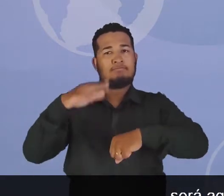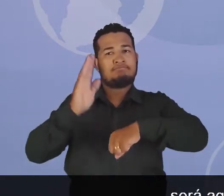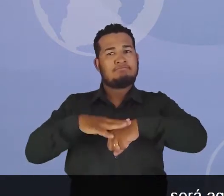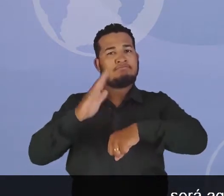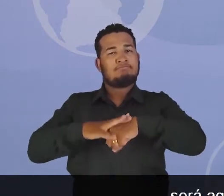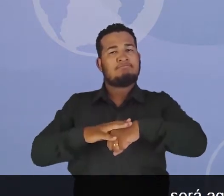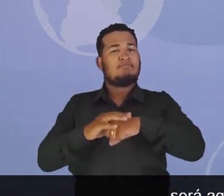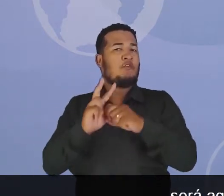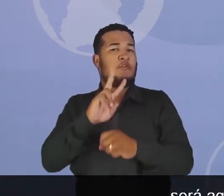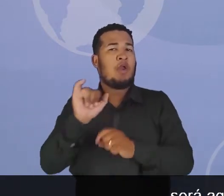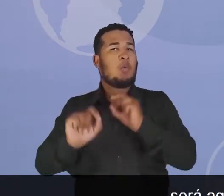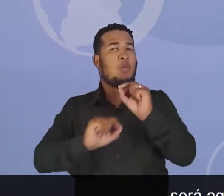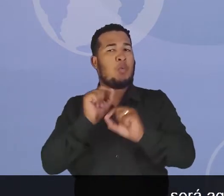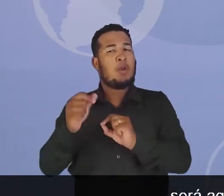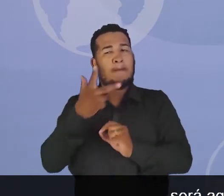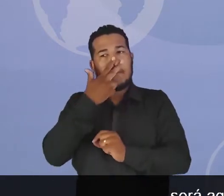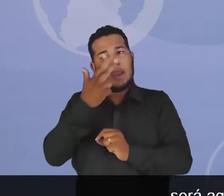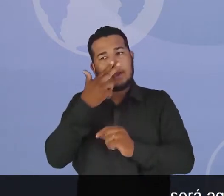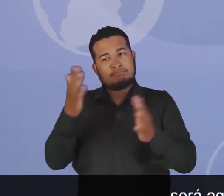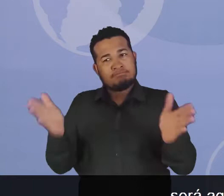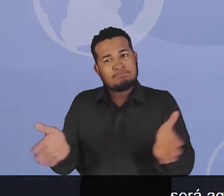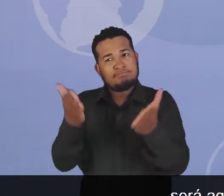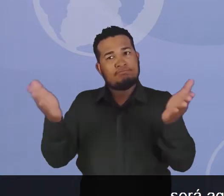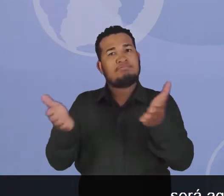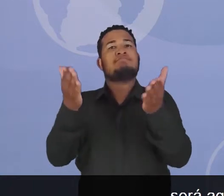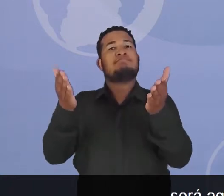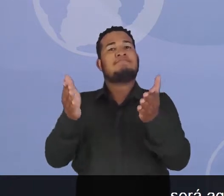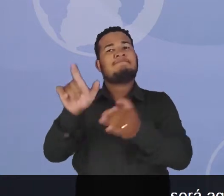que vai privilegiar esse